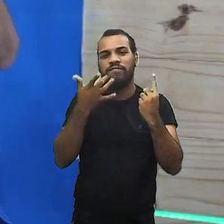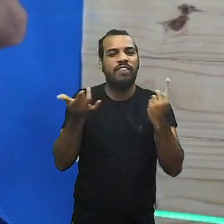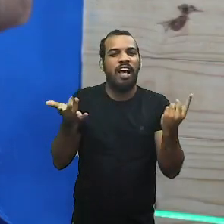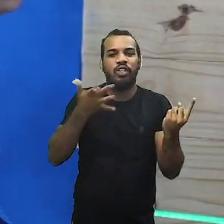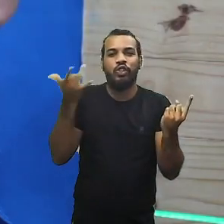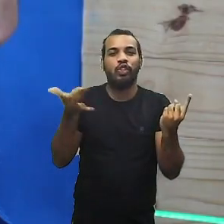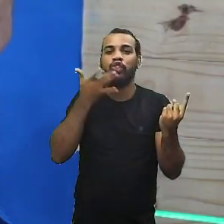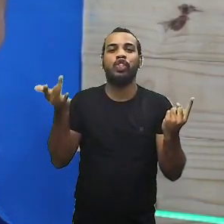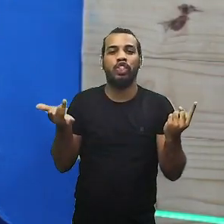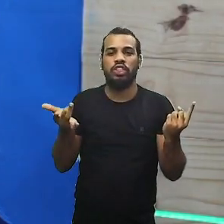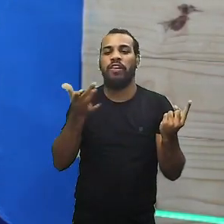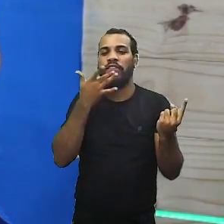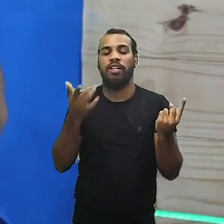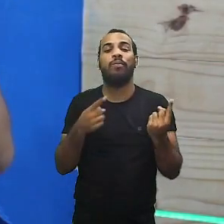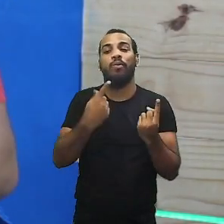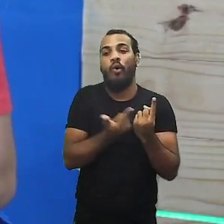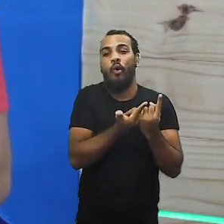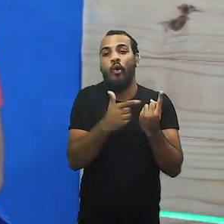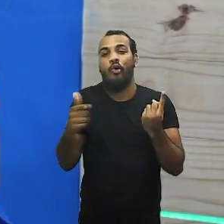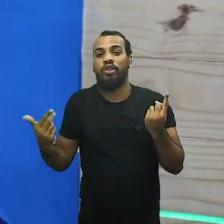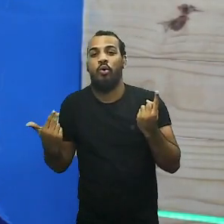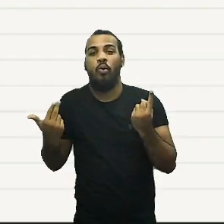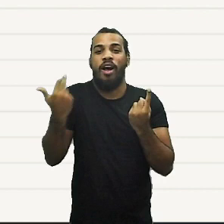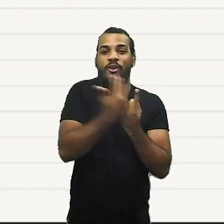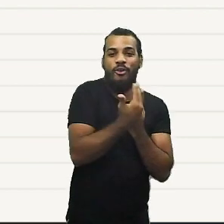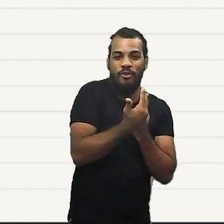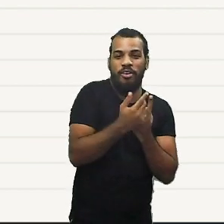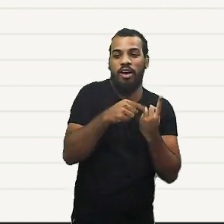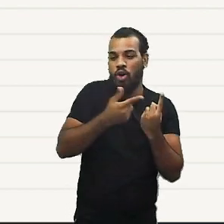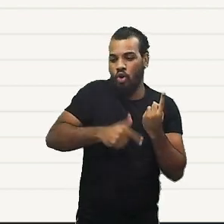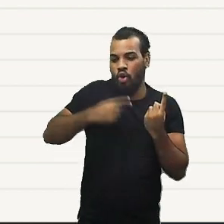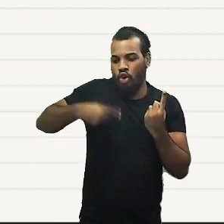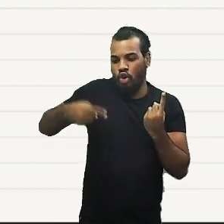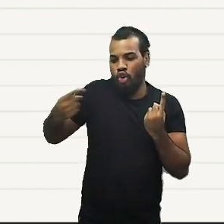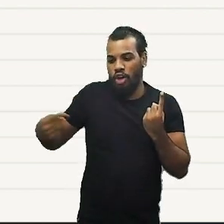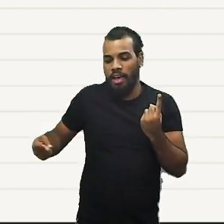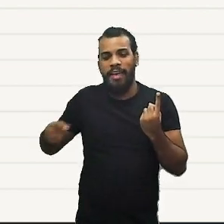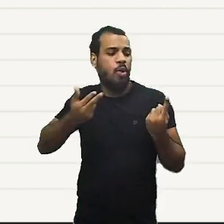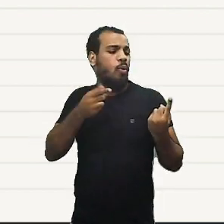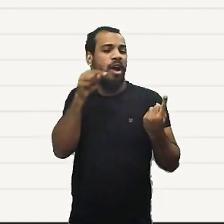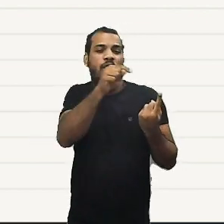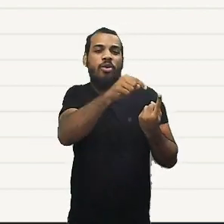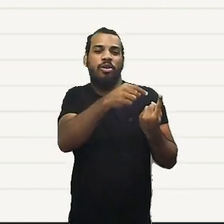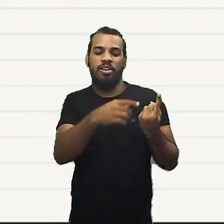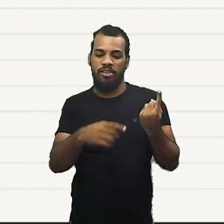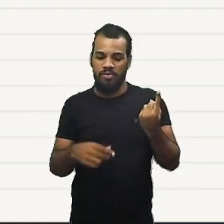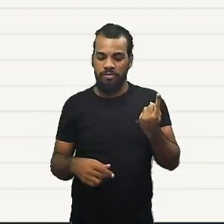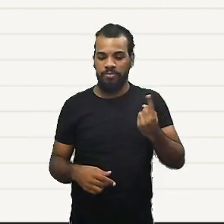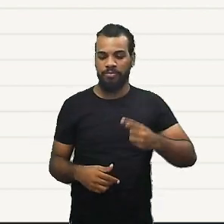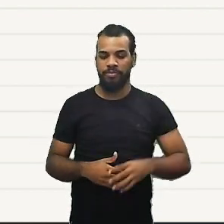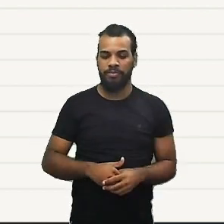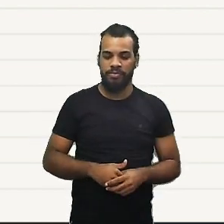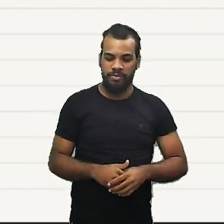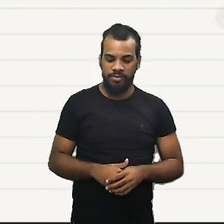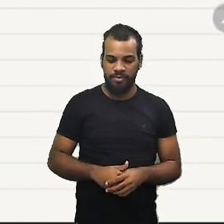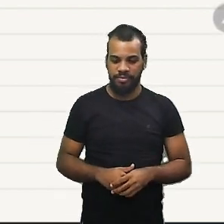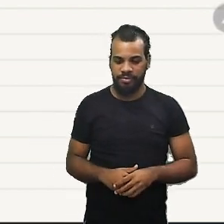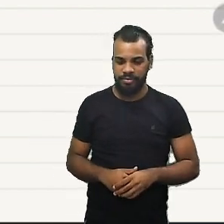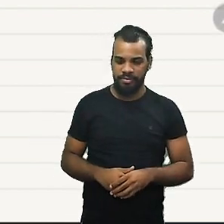são a mesma coisa do outro. Porque vê o que é que vai acontecer. Bota aí, Betão. Ó, os outros vão ser assim, ó. Segundo essa